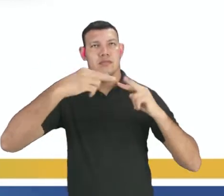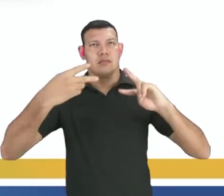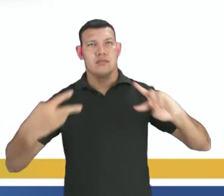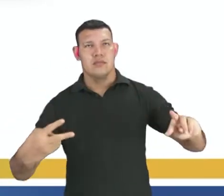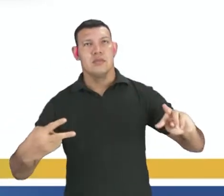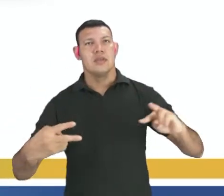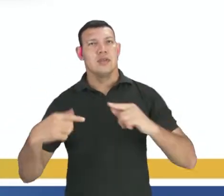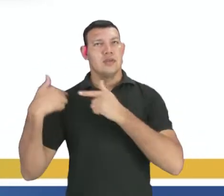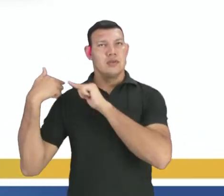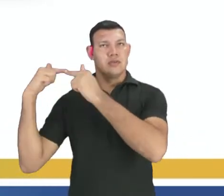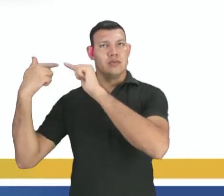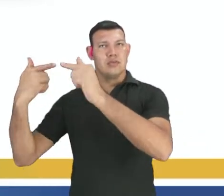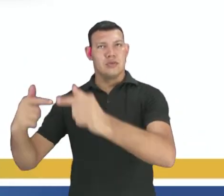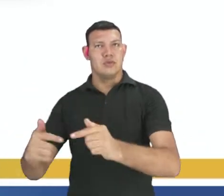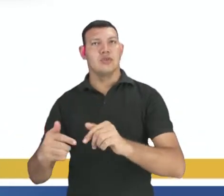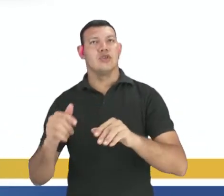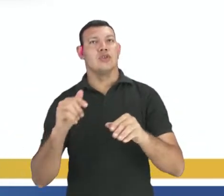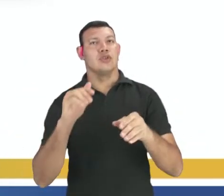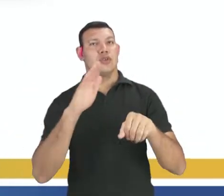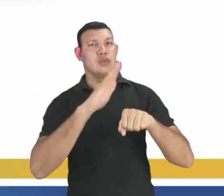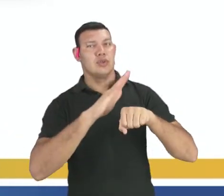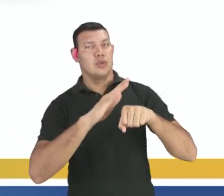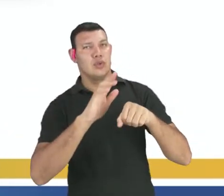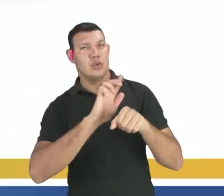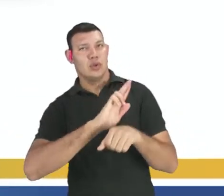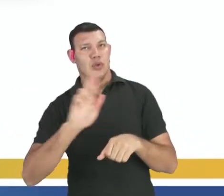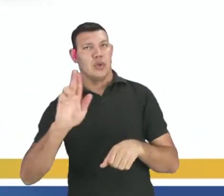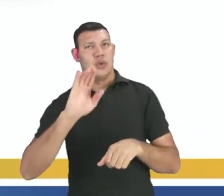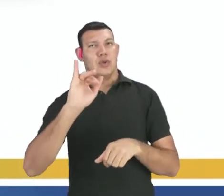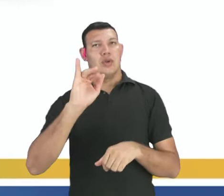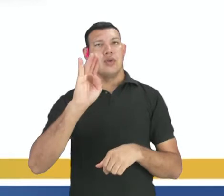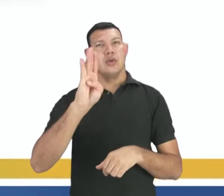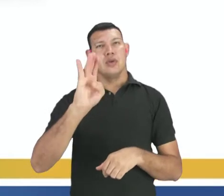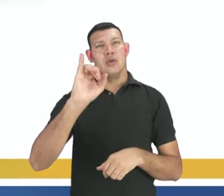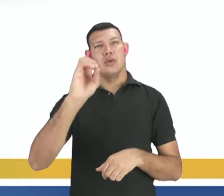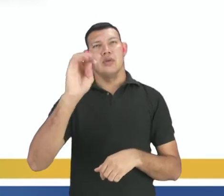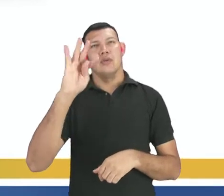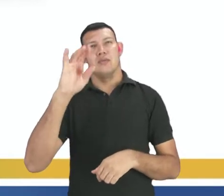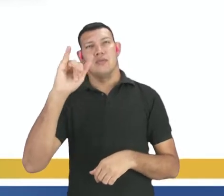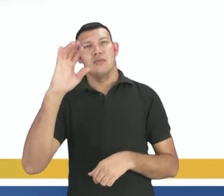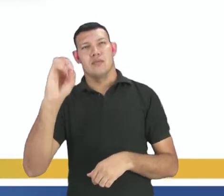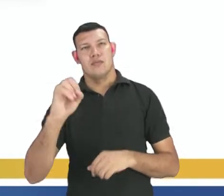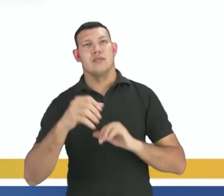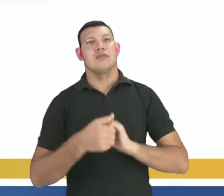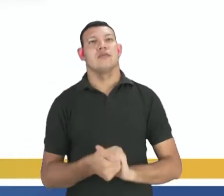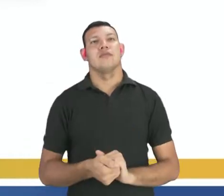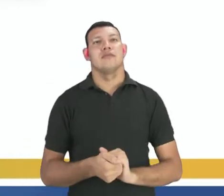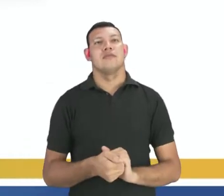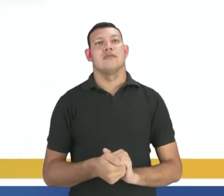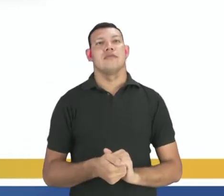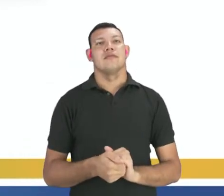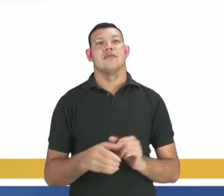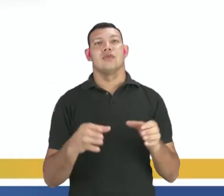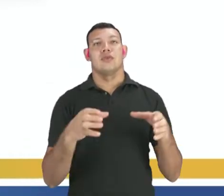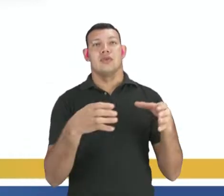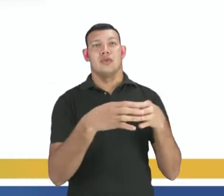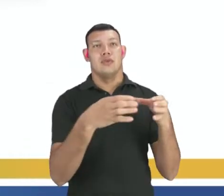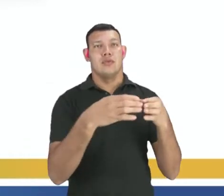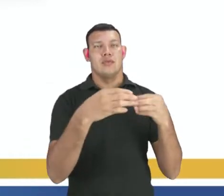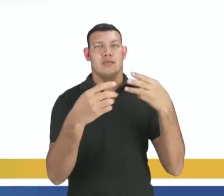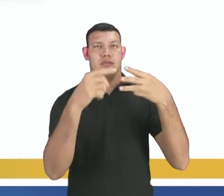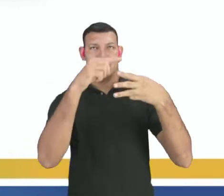dividiu os seres humanos em 3 grupos: ectomorfos, endomorfos e mesomorfos. Na grande parte dos